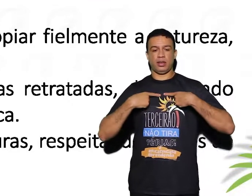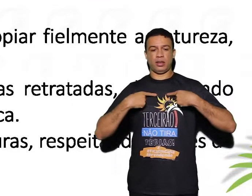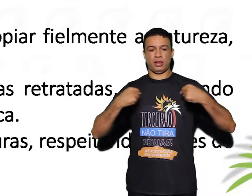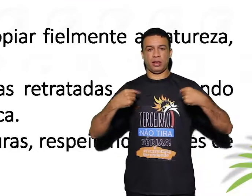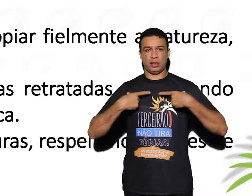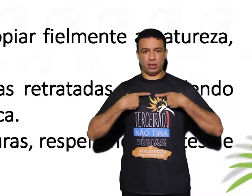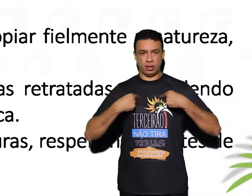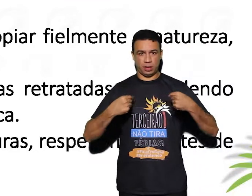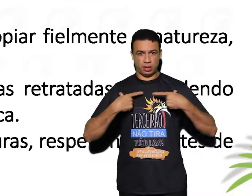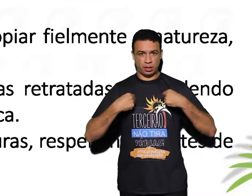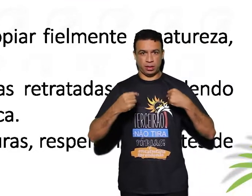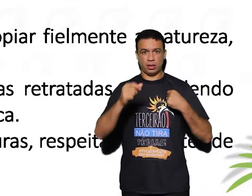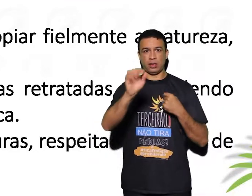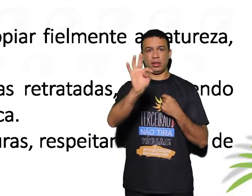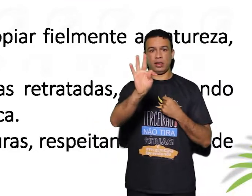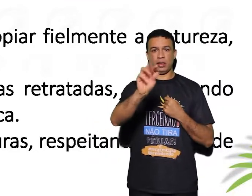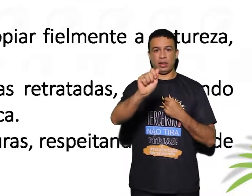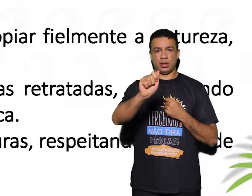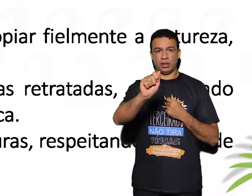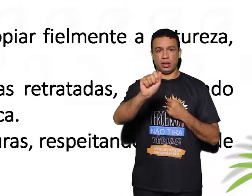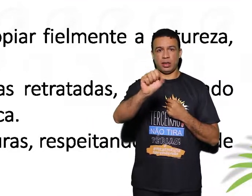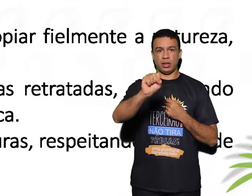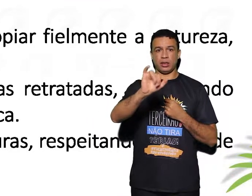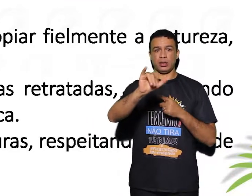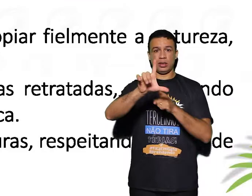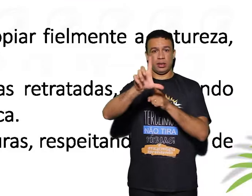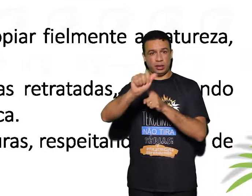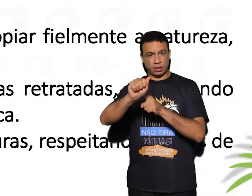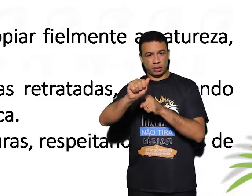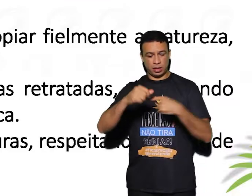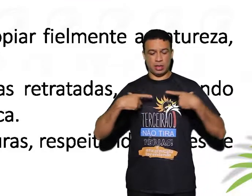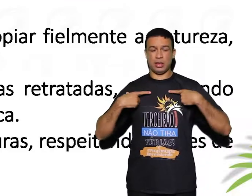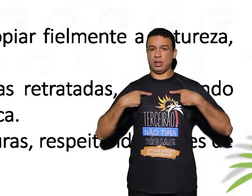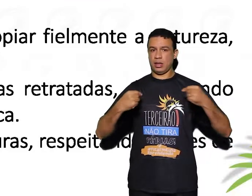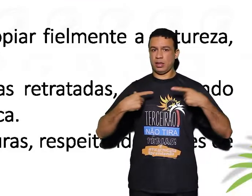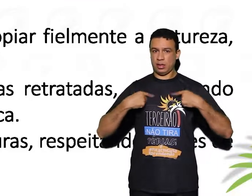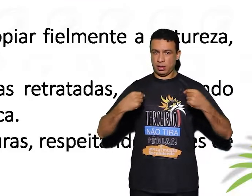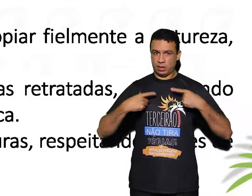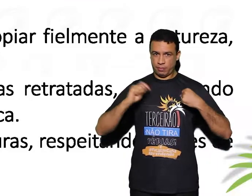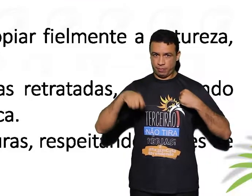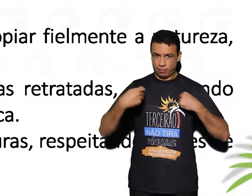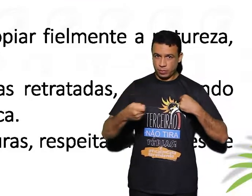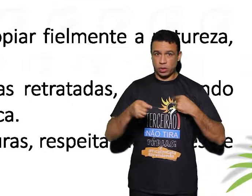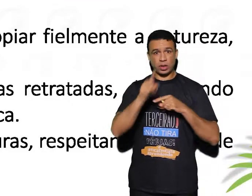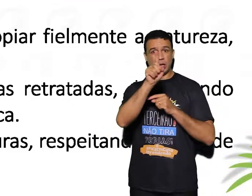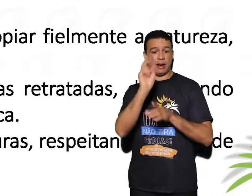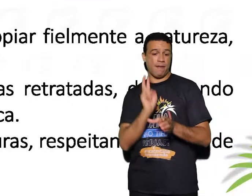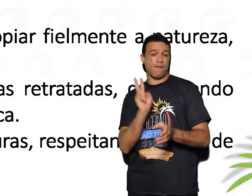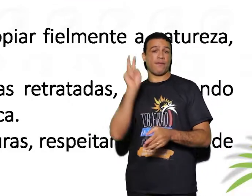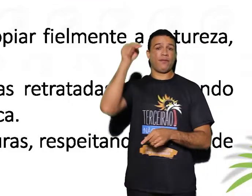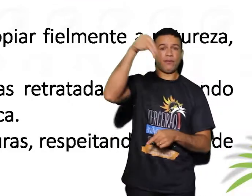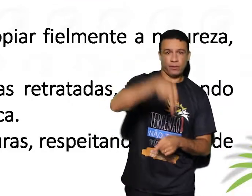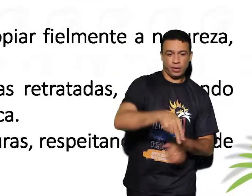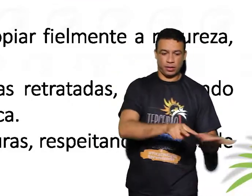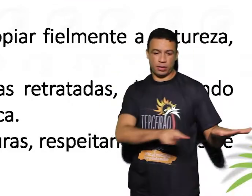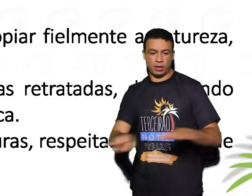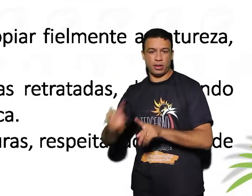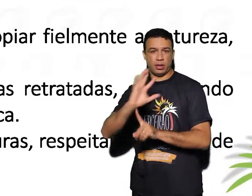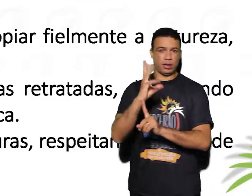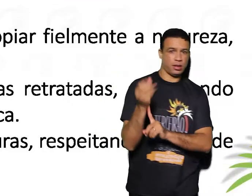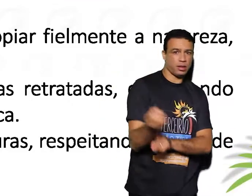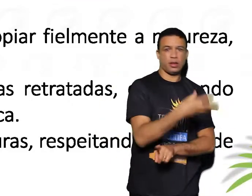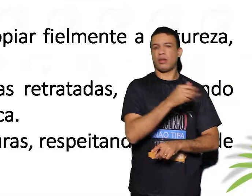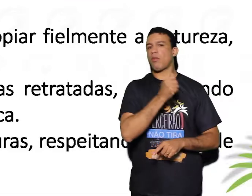extremamente recorrente e importante da Semana de Arte Moderna, mas Tarsila do Amaral não esteve na Semana de Arte Moderna, não participou da Semana de